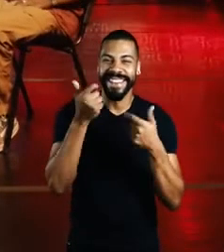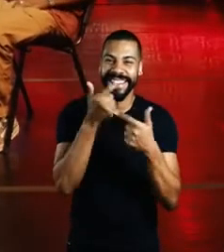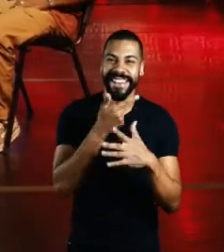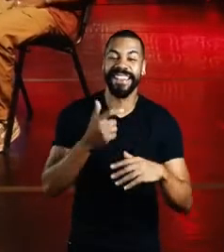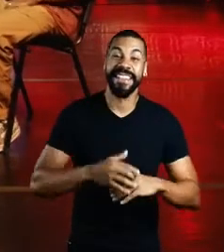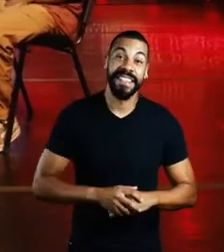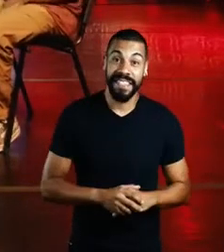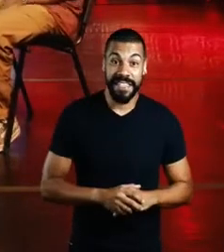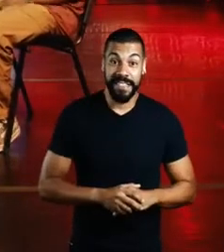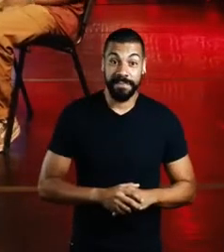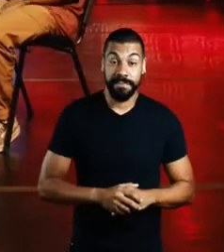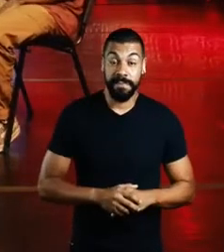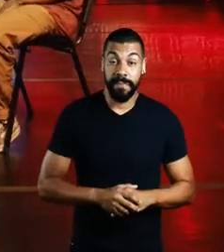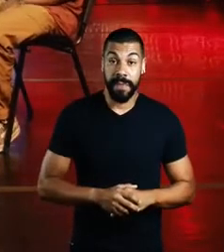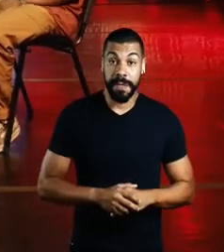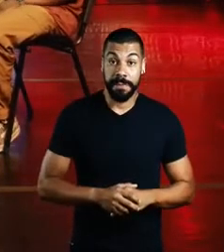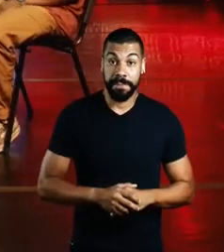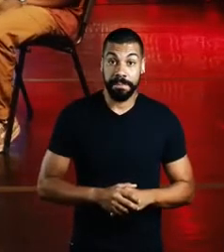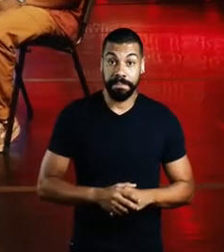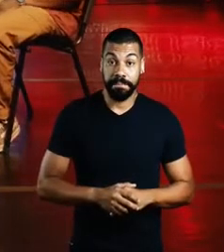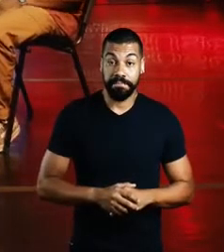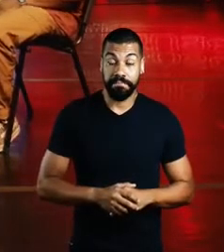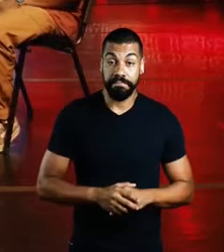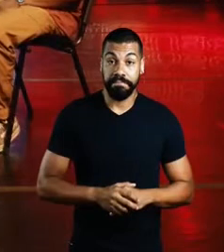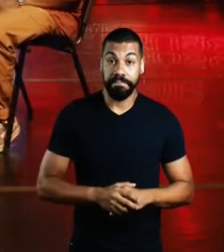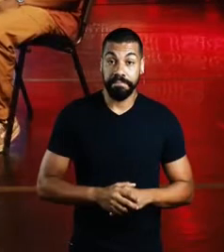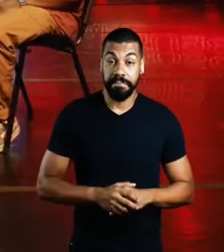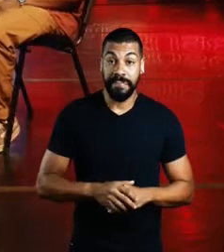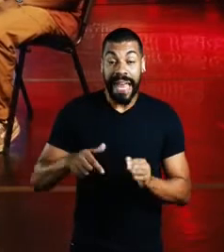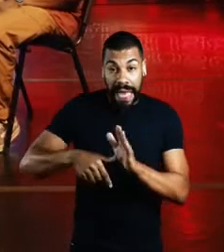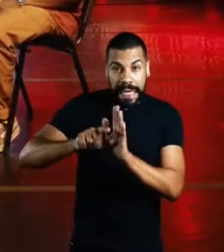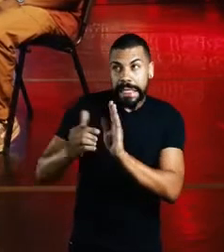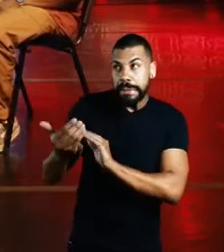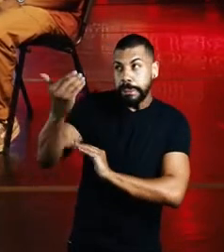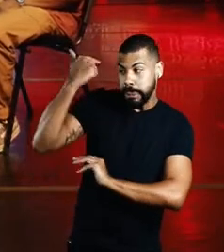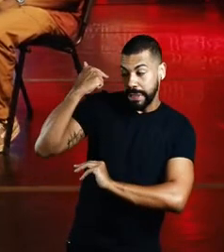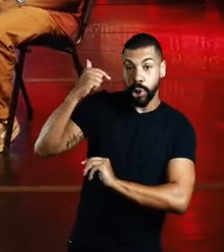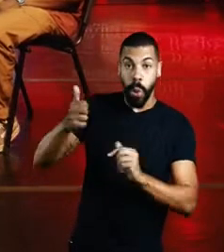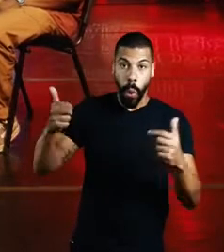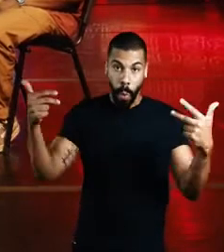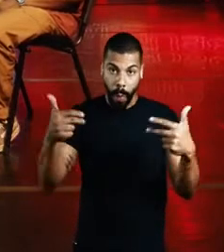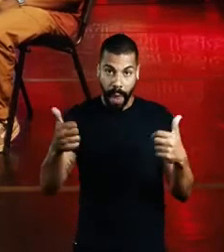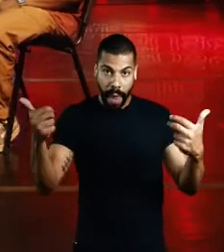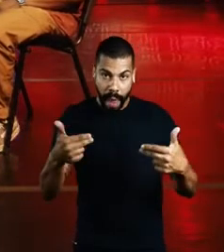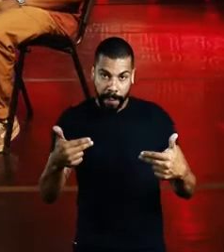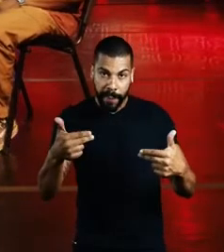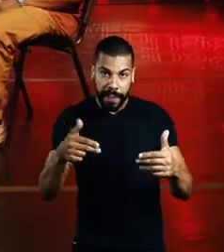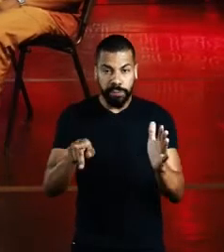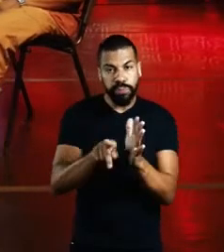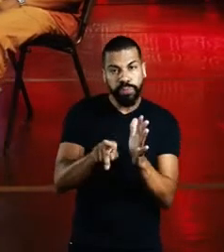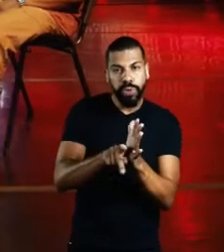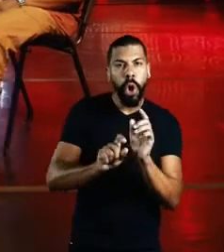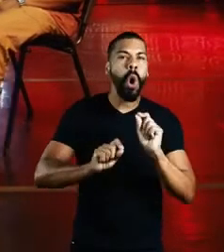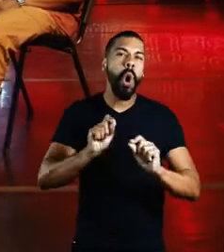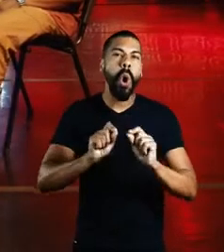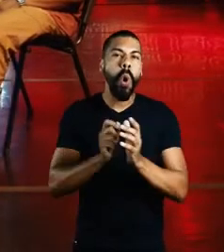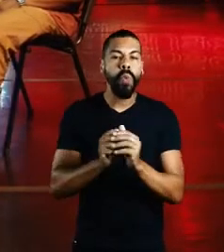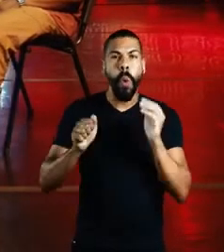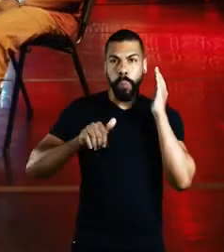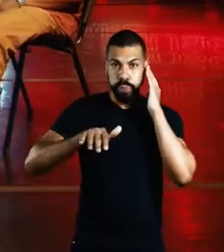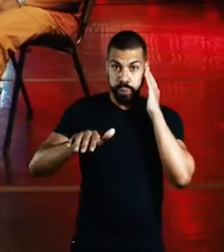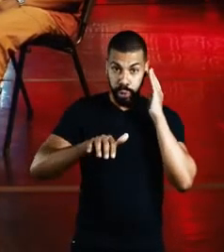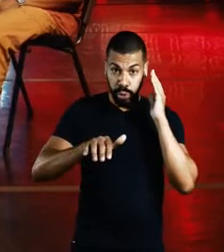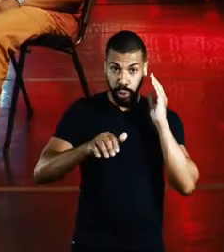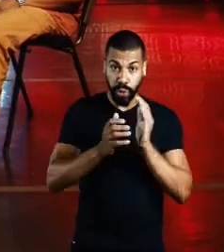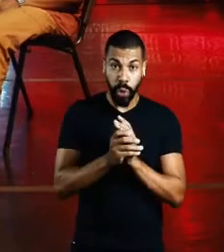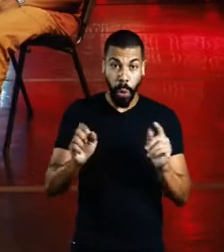E como eu tinha... Porque eu, antes do rap, eu mexia com som, né? Trabalhava com som, né? Porque... Antes do